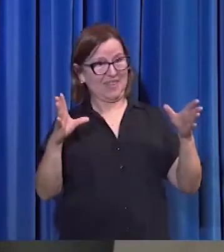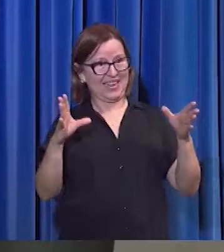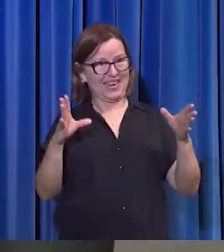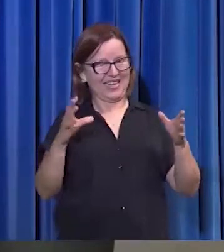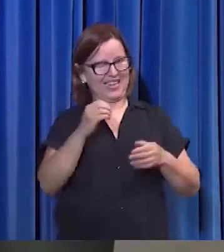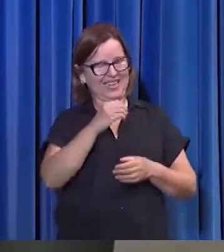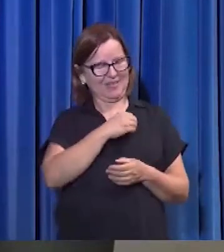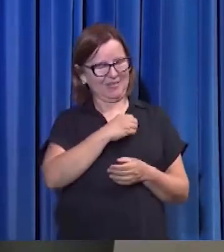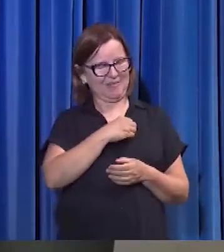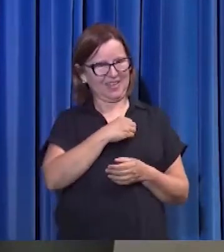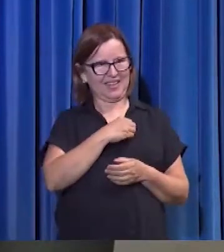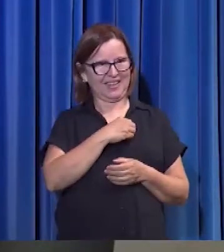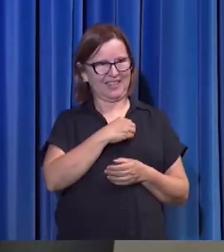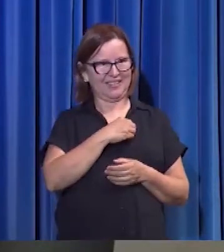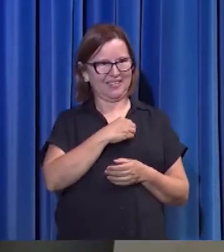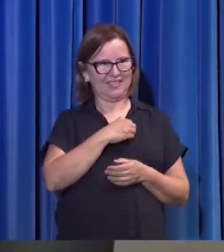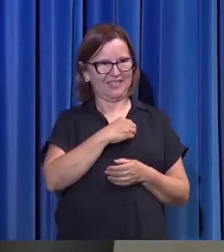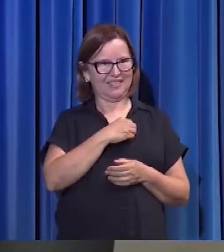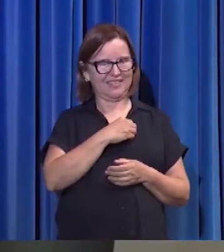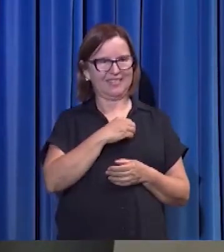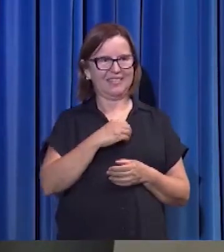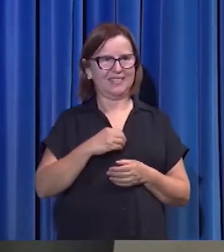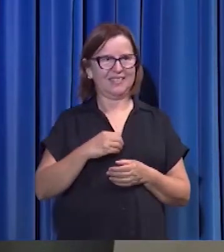é ele mesmo.